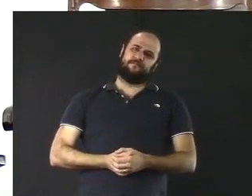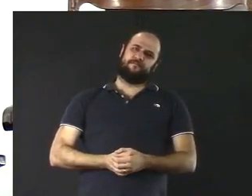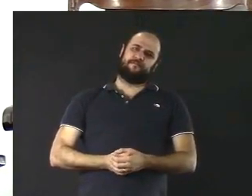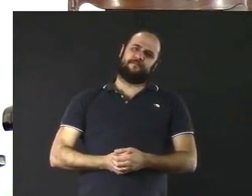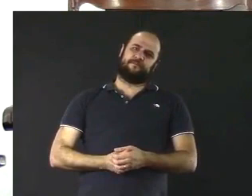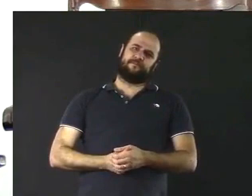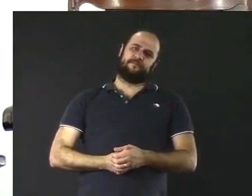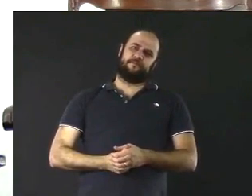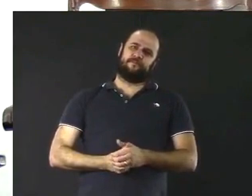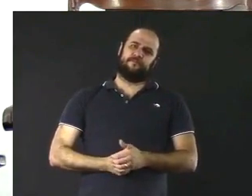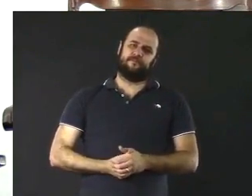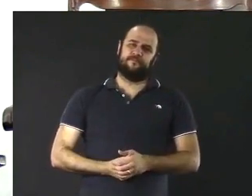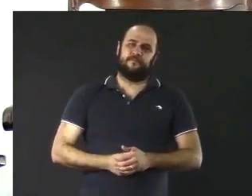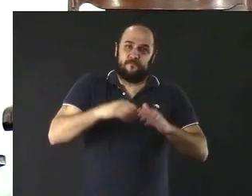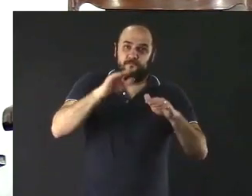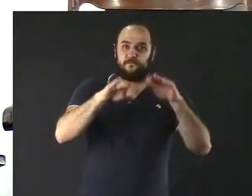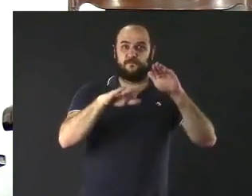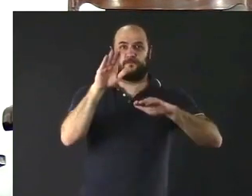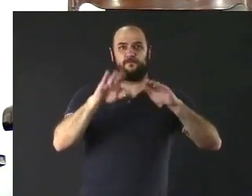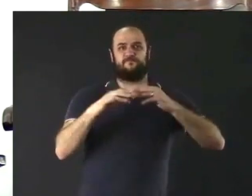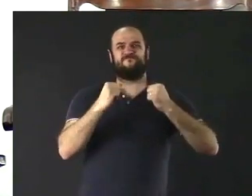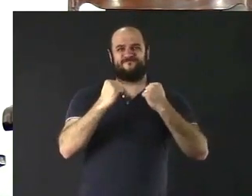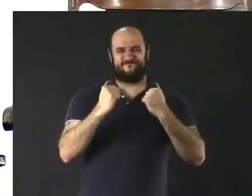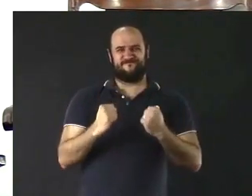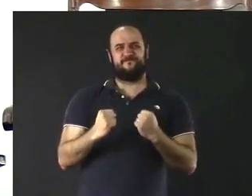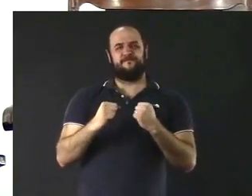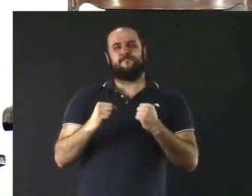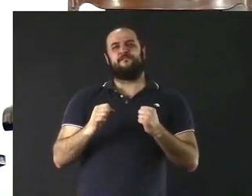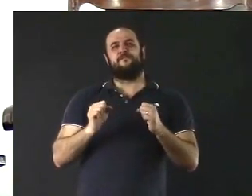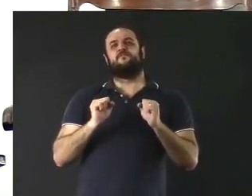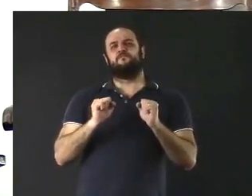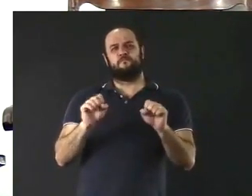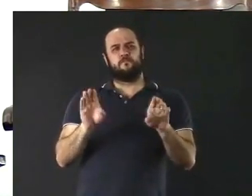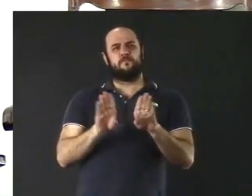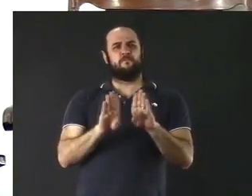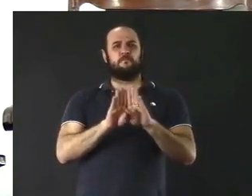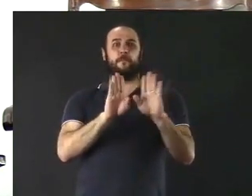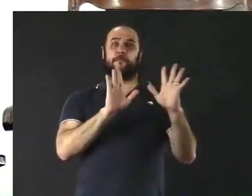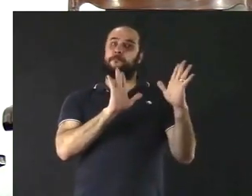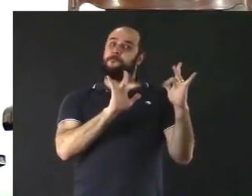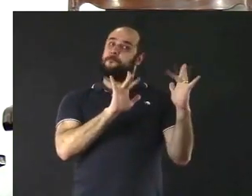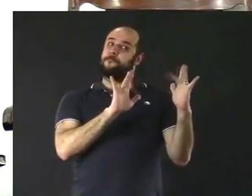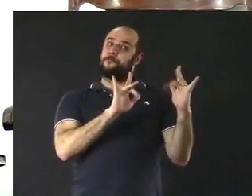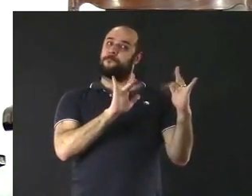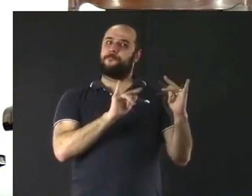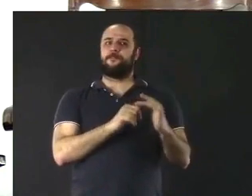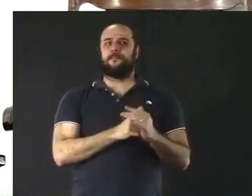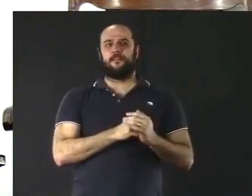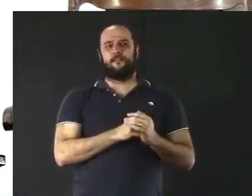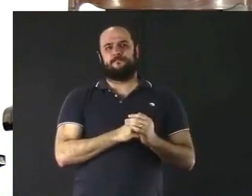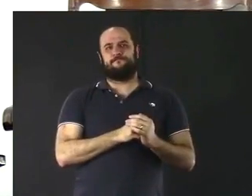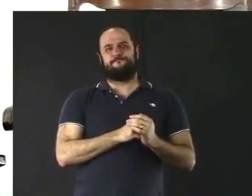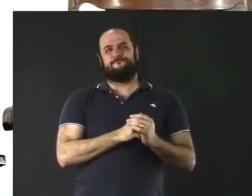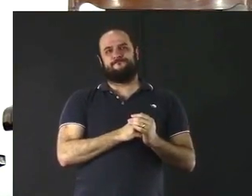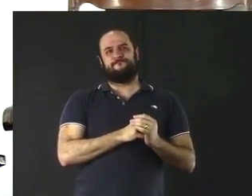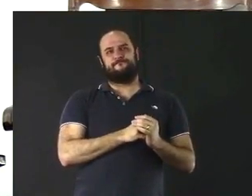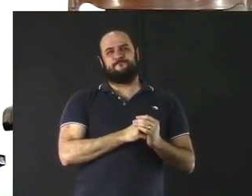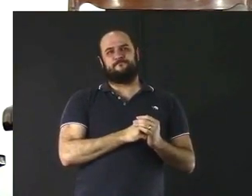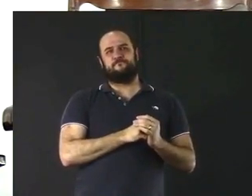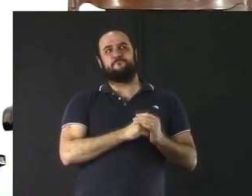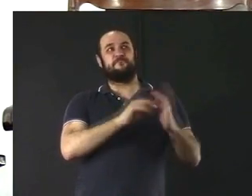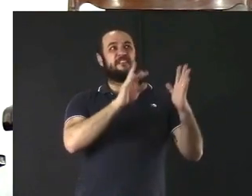Talvez esse sobrepeso pode vir também de um namoro em julgo desigual,